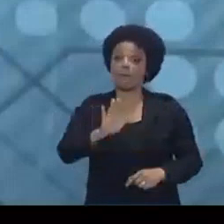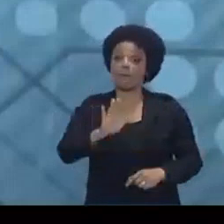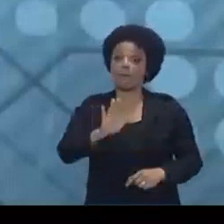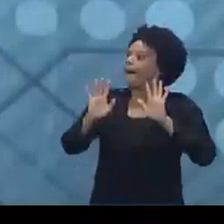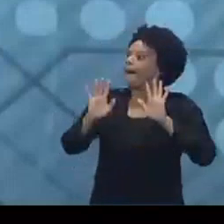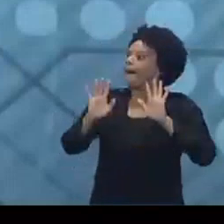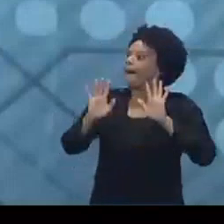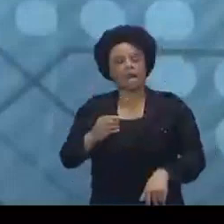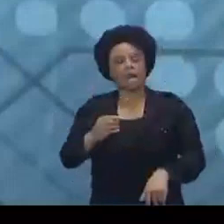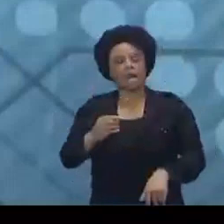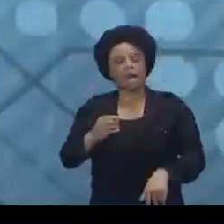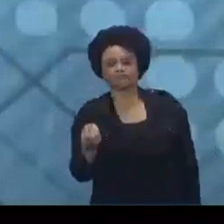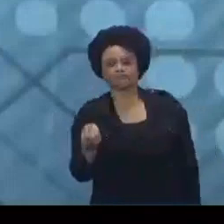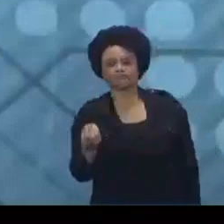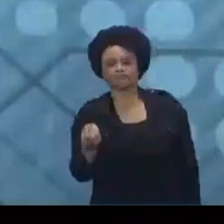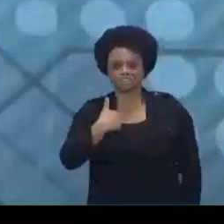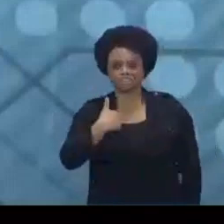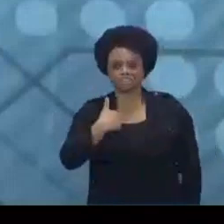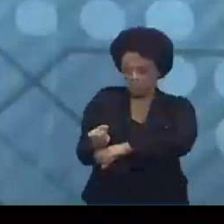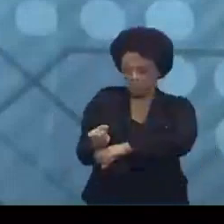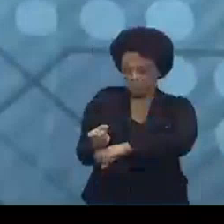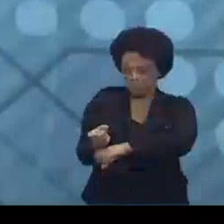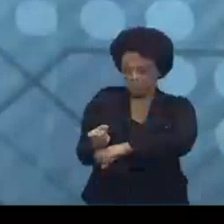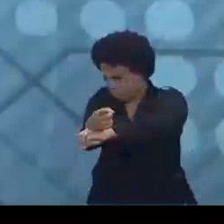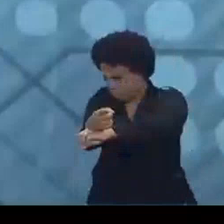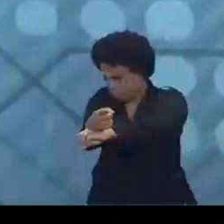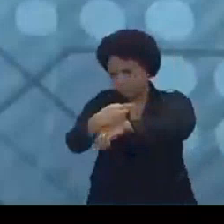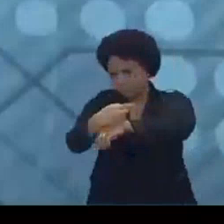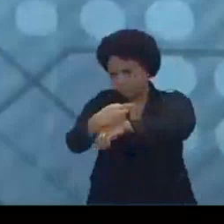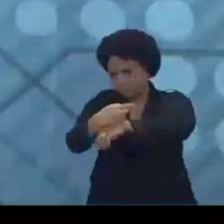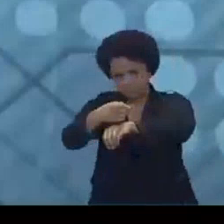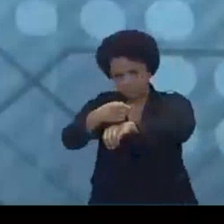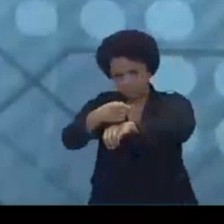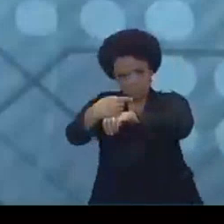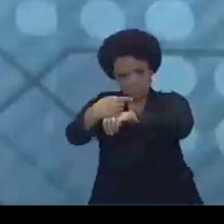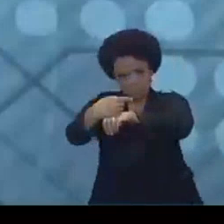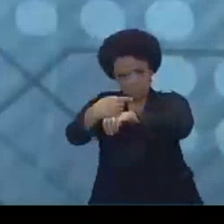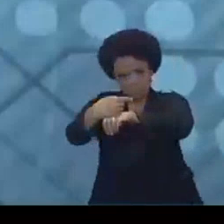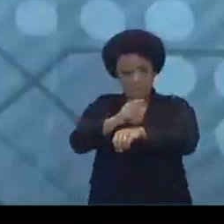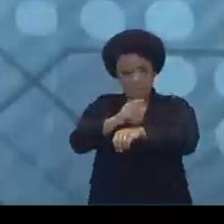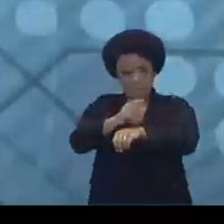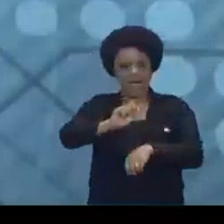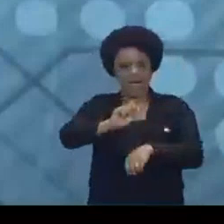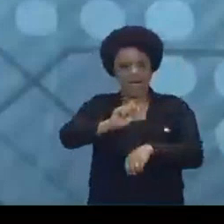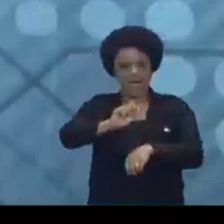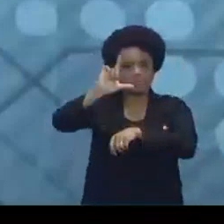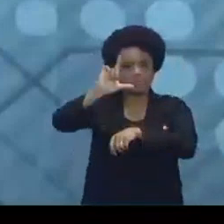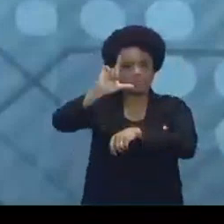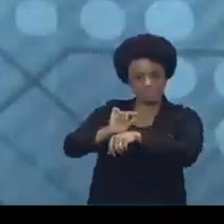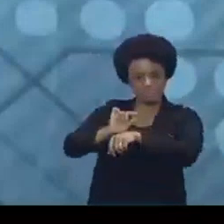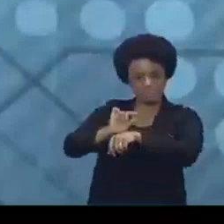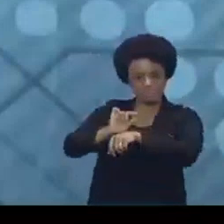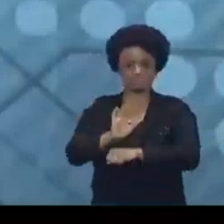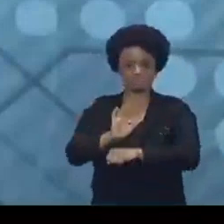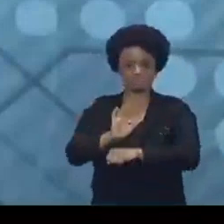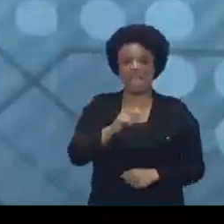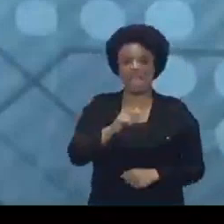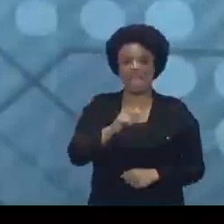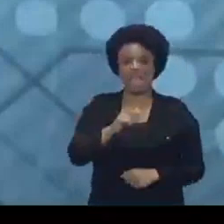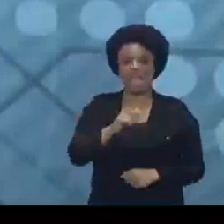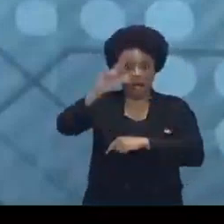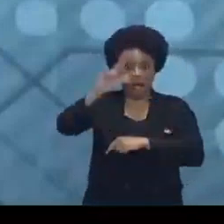uma viagem a minha velocidade aumenta, a minha aceleração diminui. Tudo bem, isso é um caso real, mas quando você está fazendo essa análise